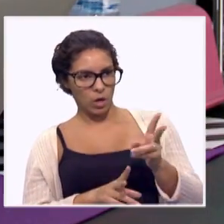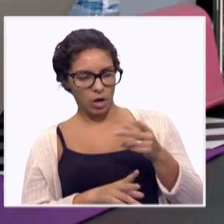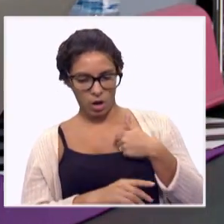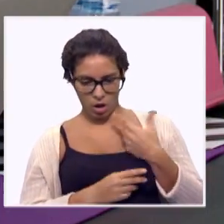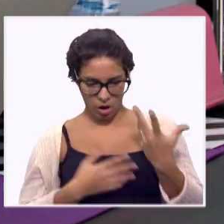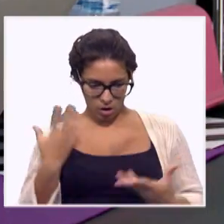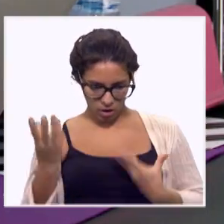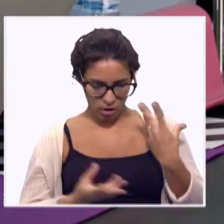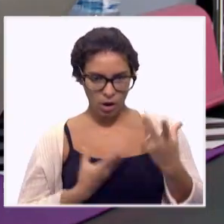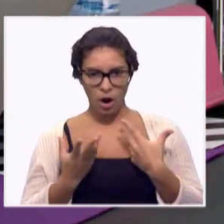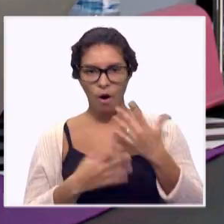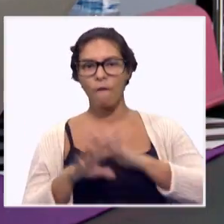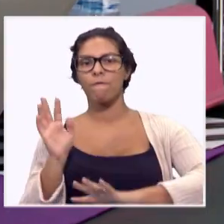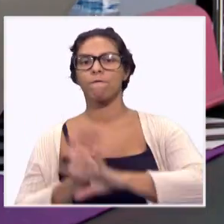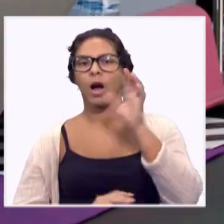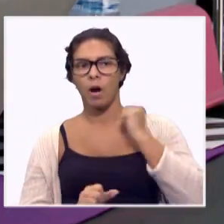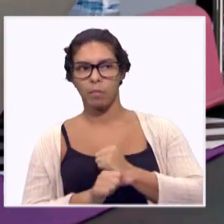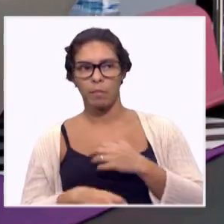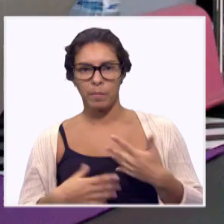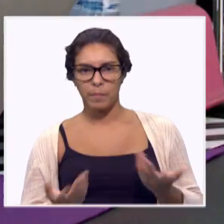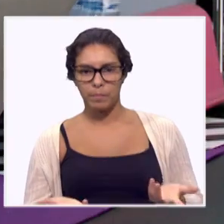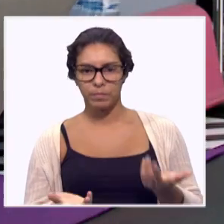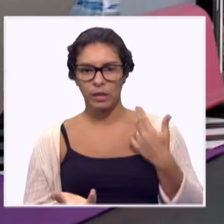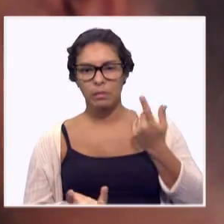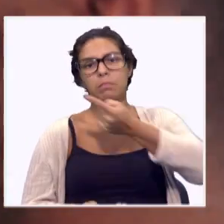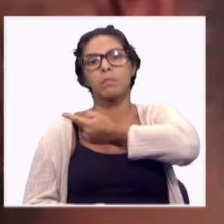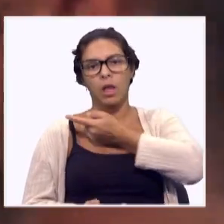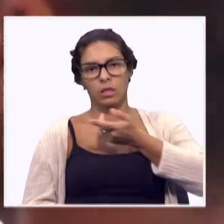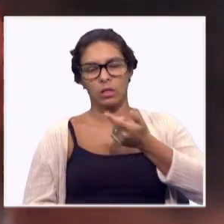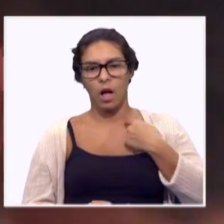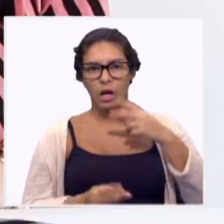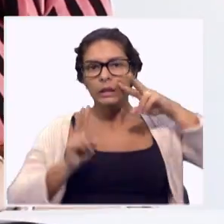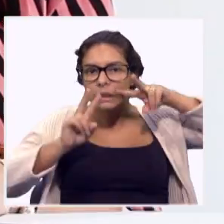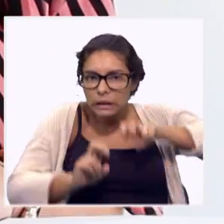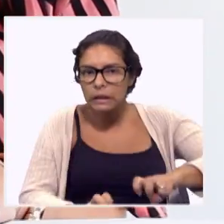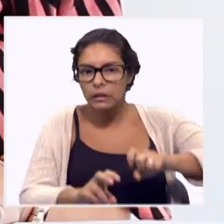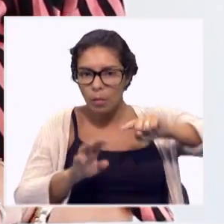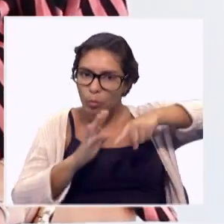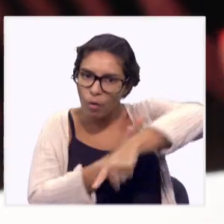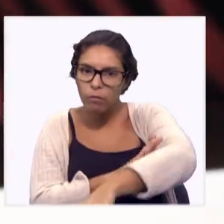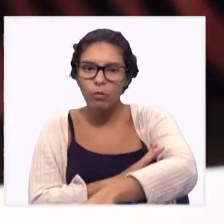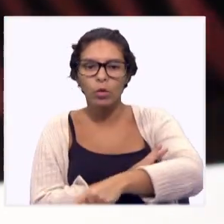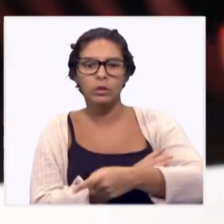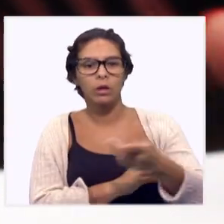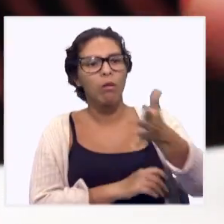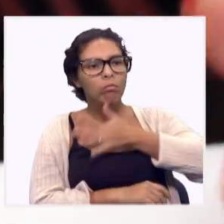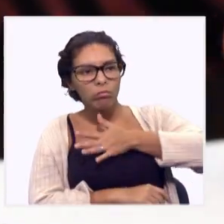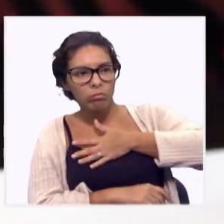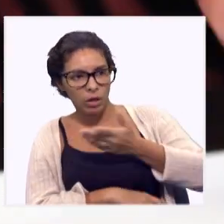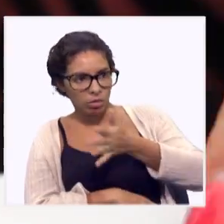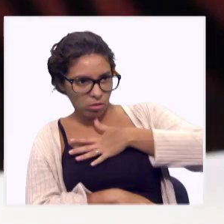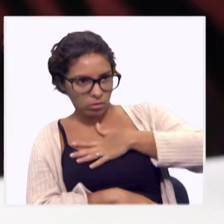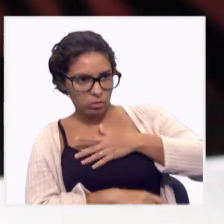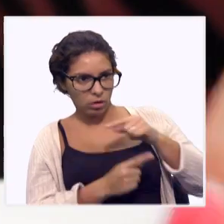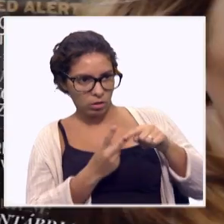O que é que eu faço com isto? Muitas das vezes não é fácil, tens de desmistificar o briefing que o cliente